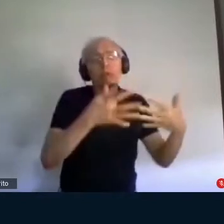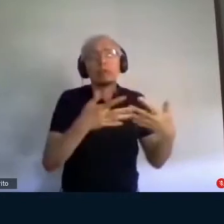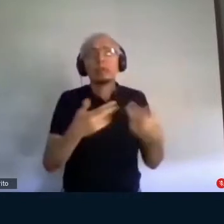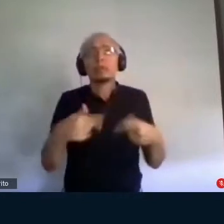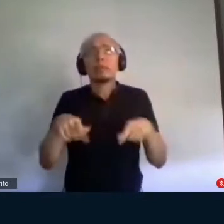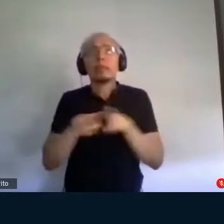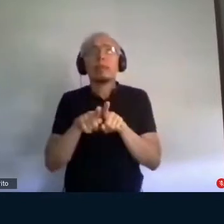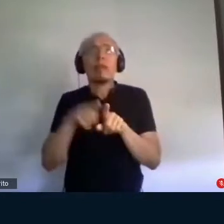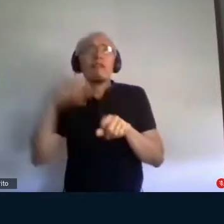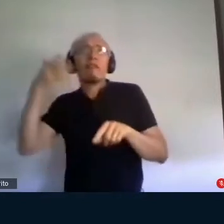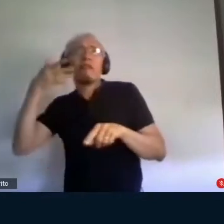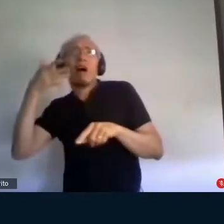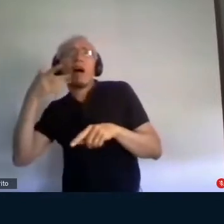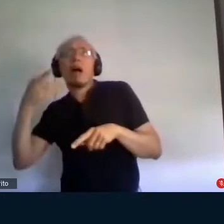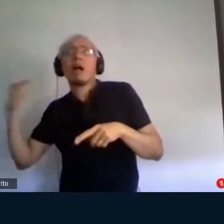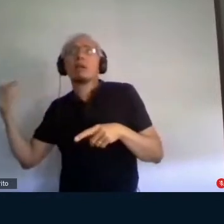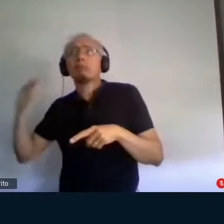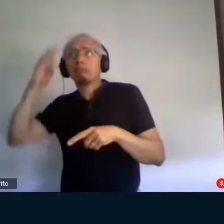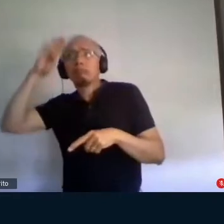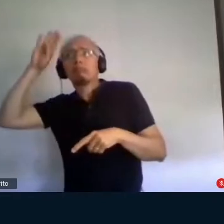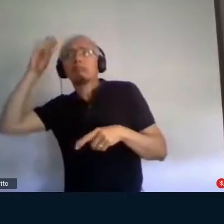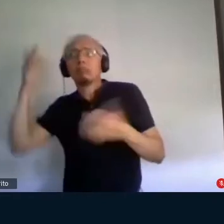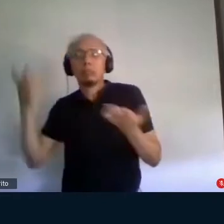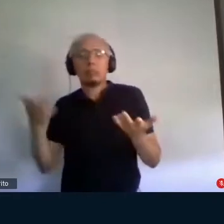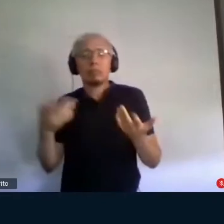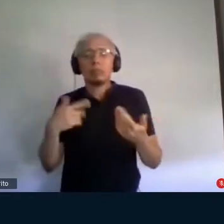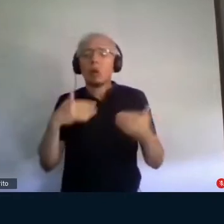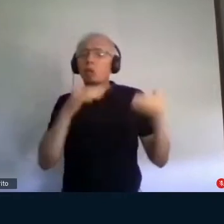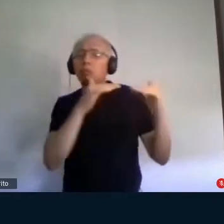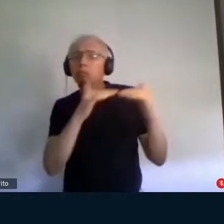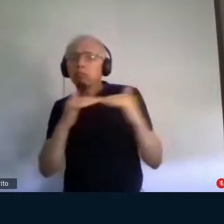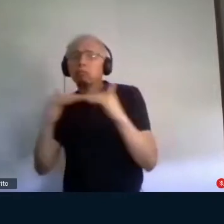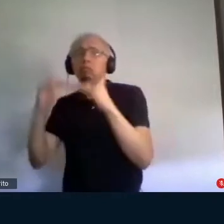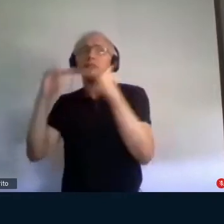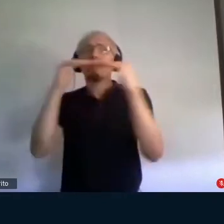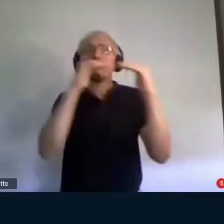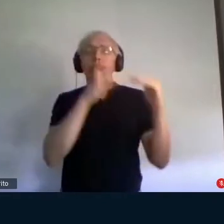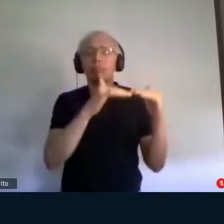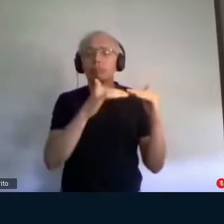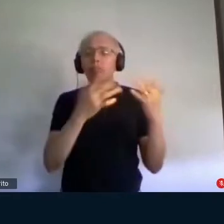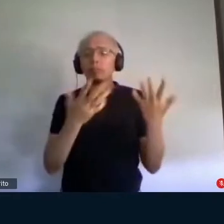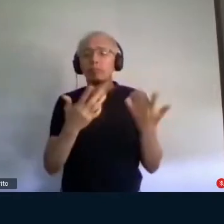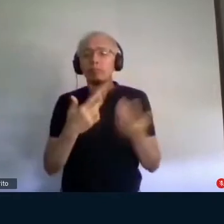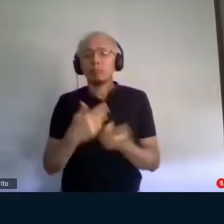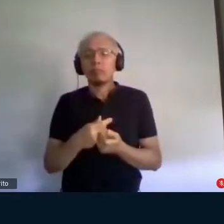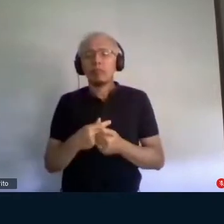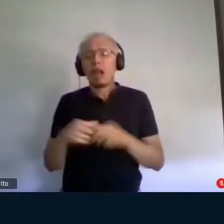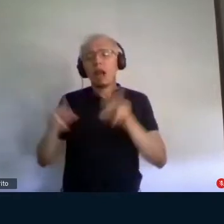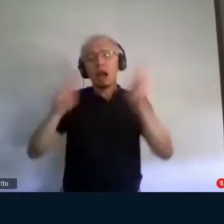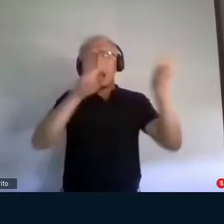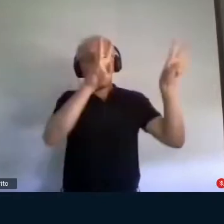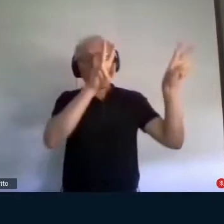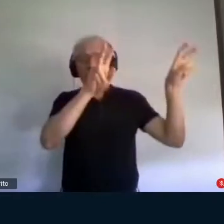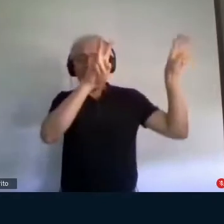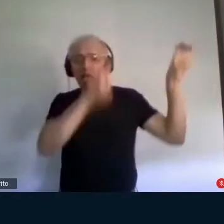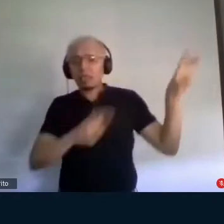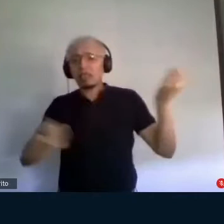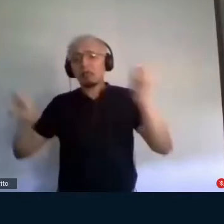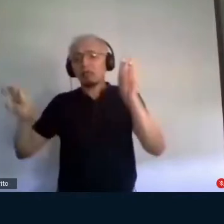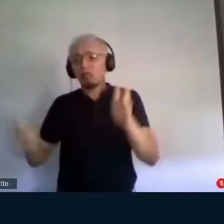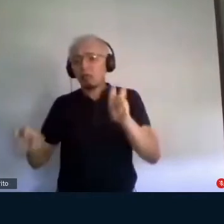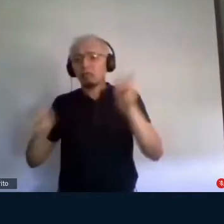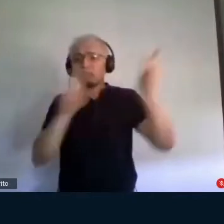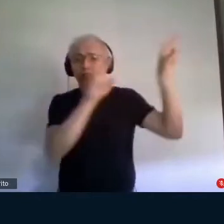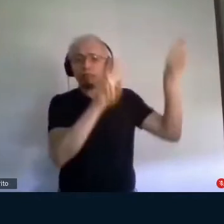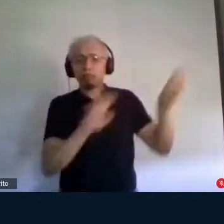retóricas, né, acadêmicas, né? Então, por exemplo, homogeneizar de fato as citações destacadas do texto, né? Às vezes